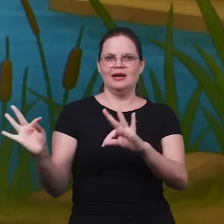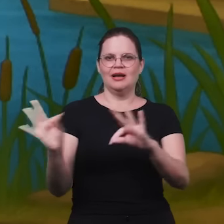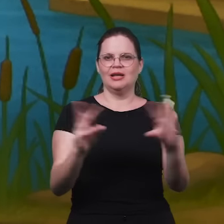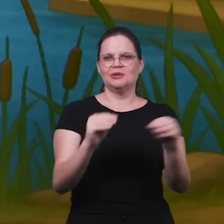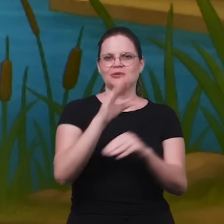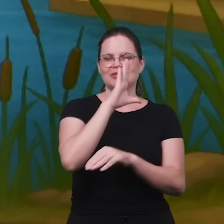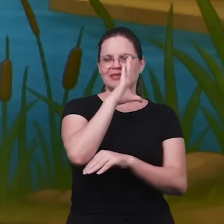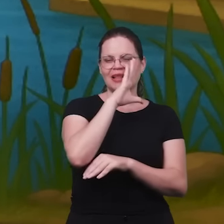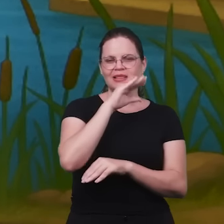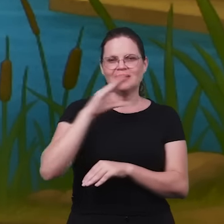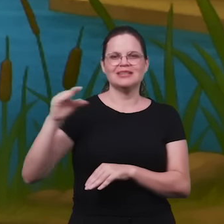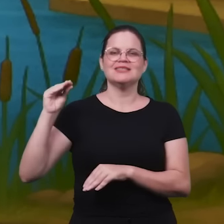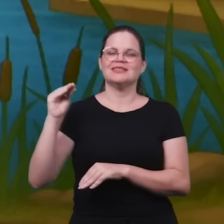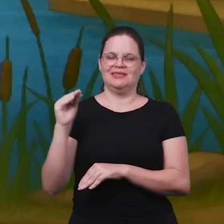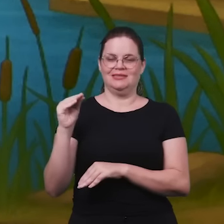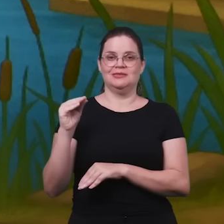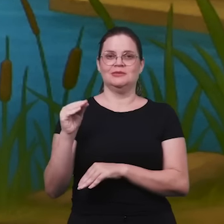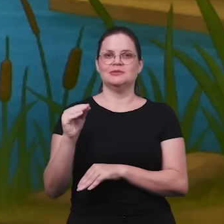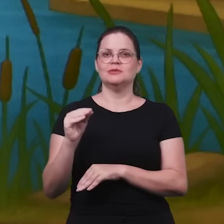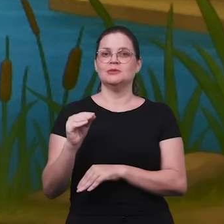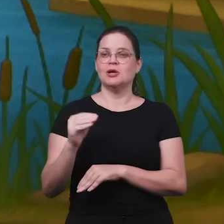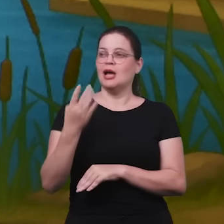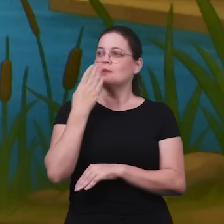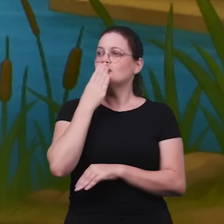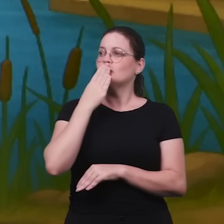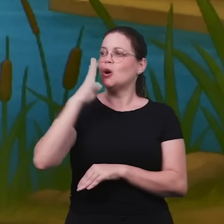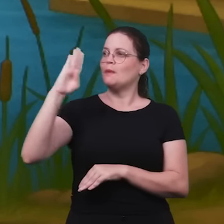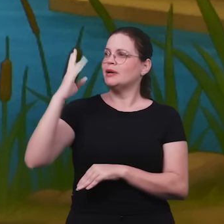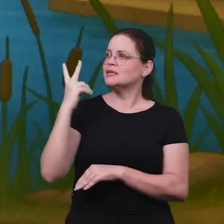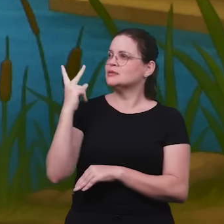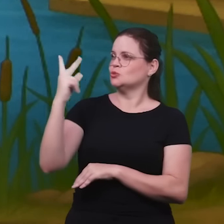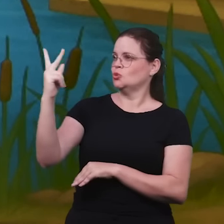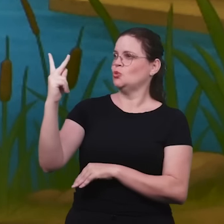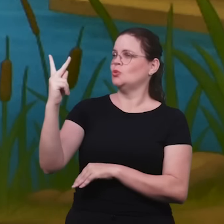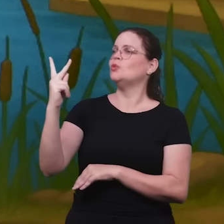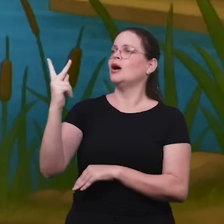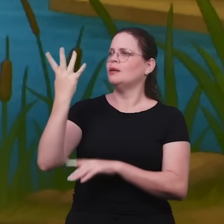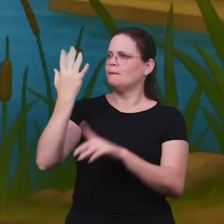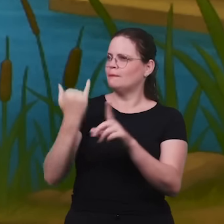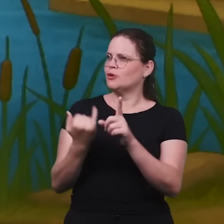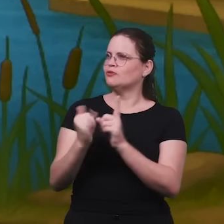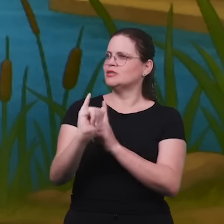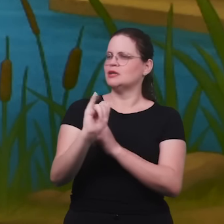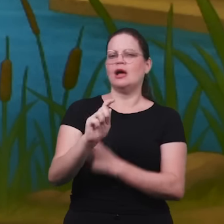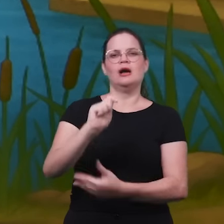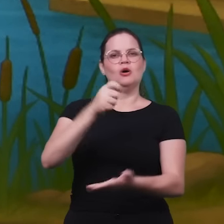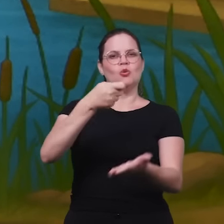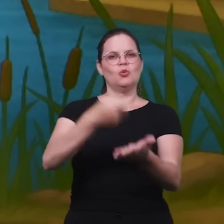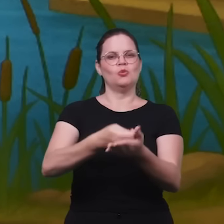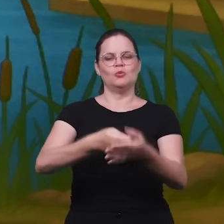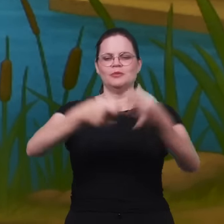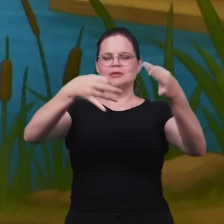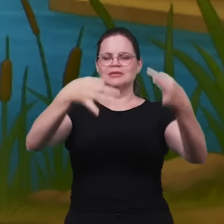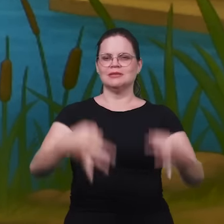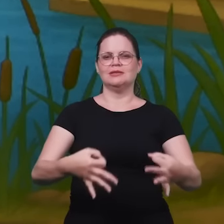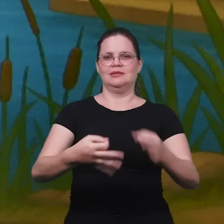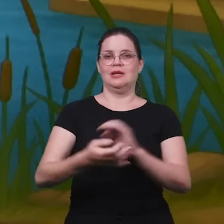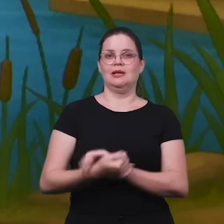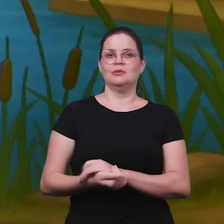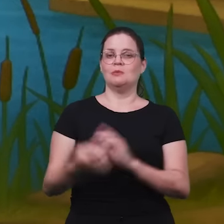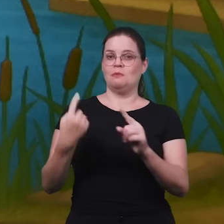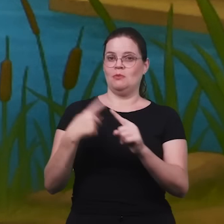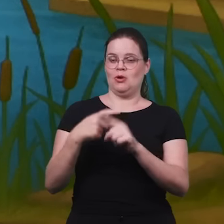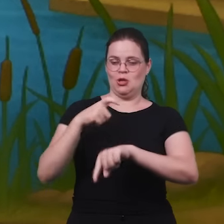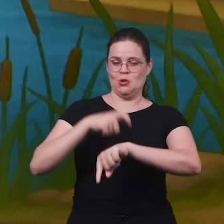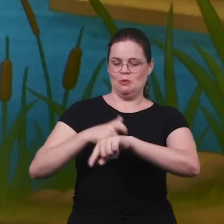e os nossos adolescentes, cumprindo-se a profecia do Senhor,